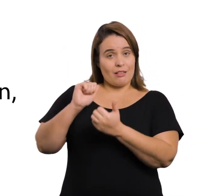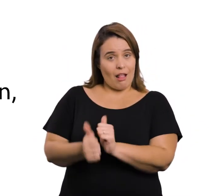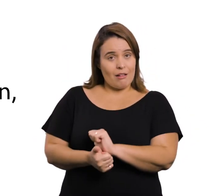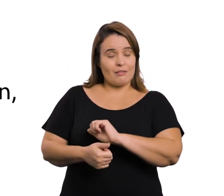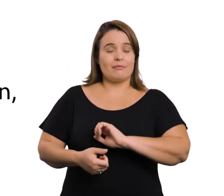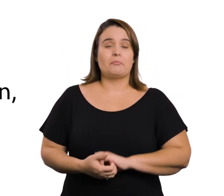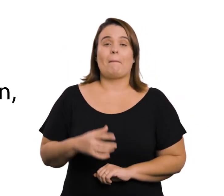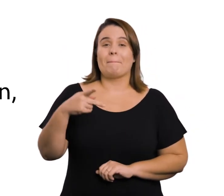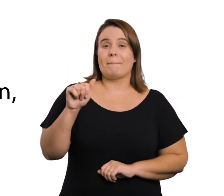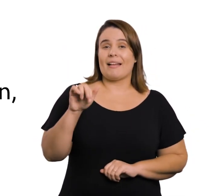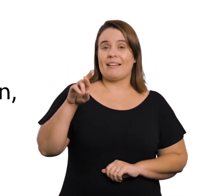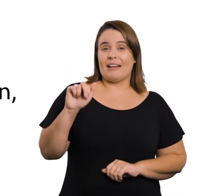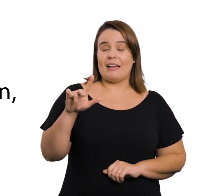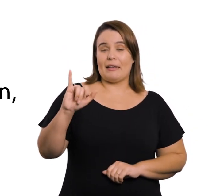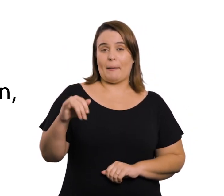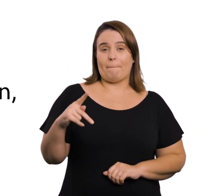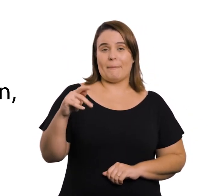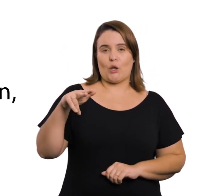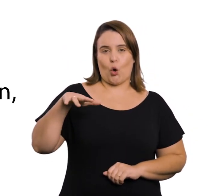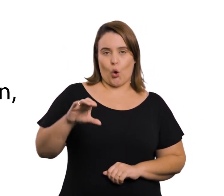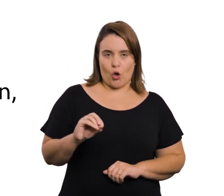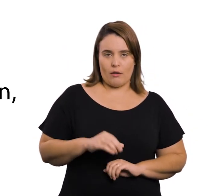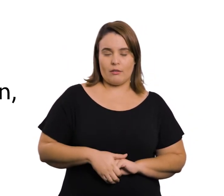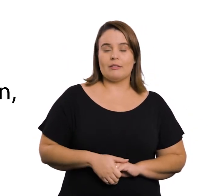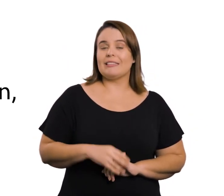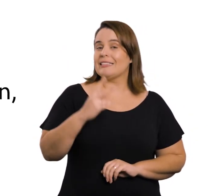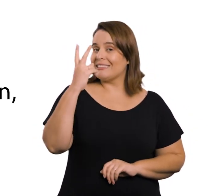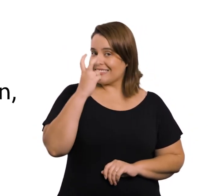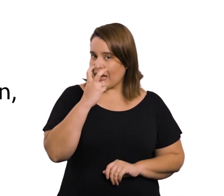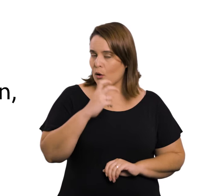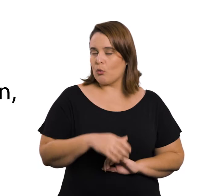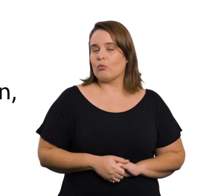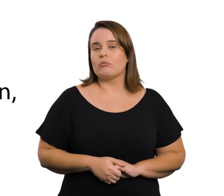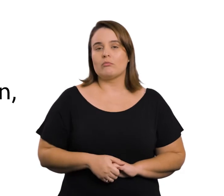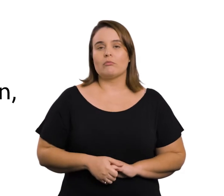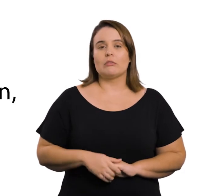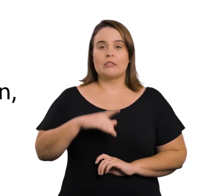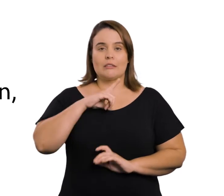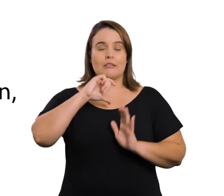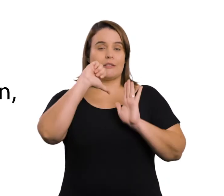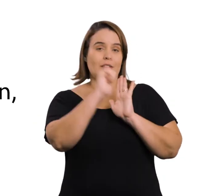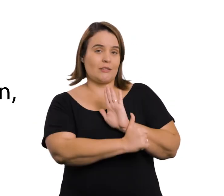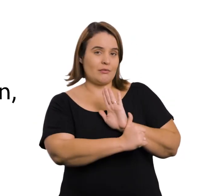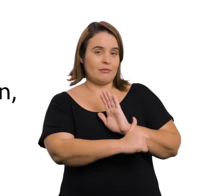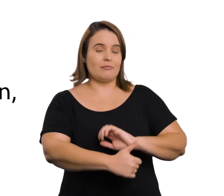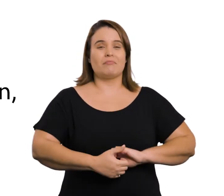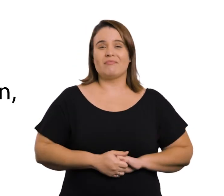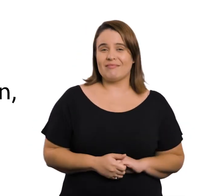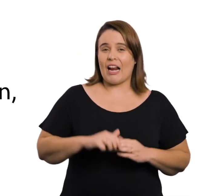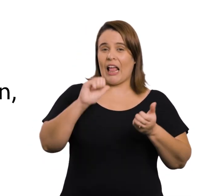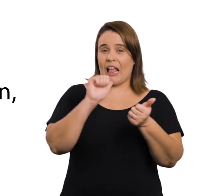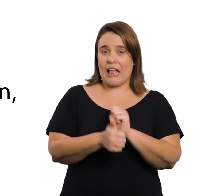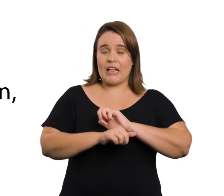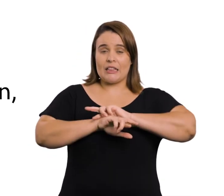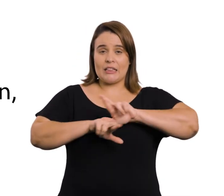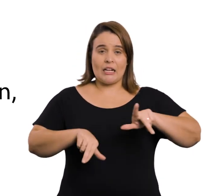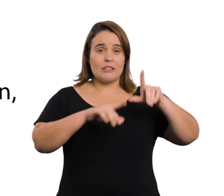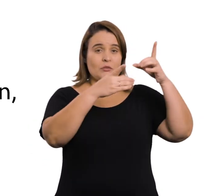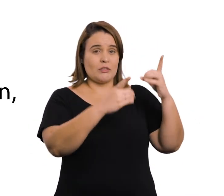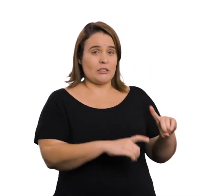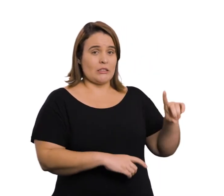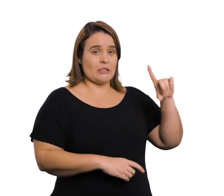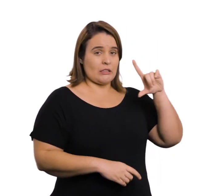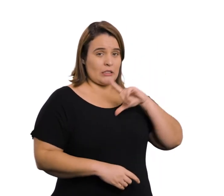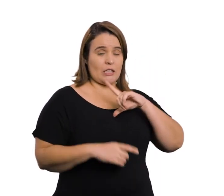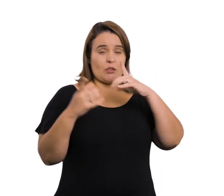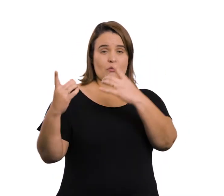com deficiência, atleta paralímpico, velocista cego, nadador surdo, judoca que tem síndrome de